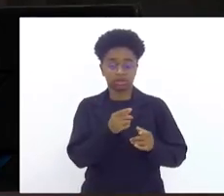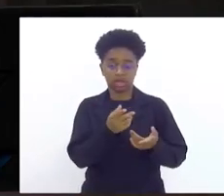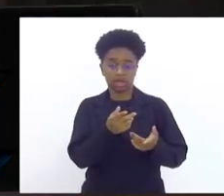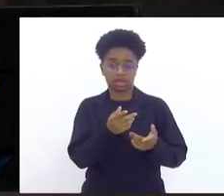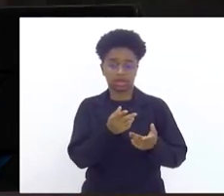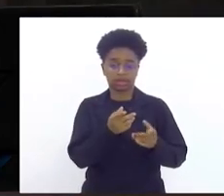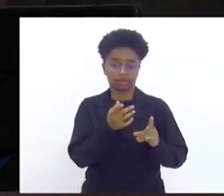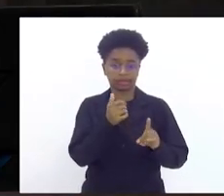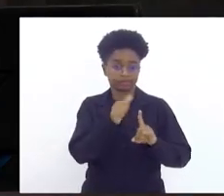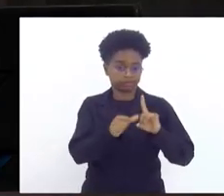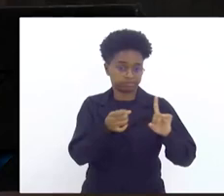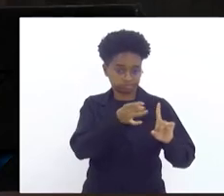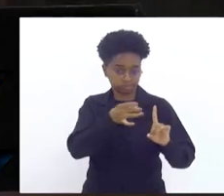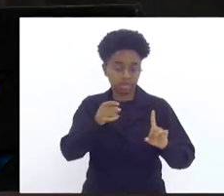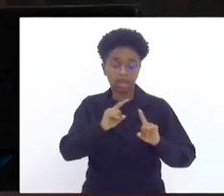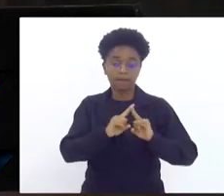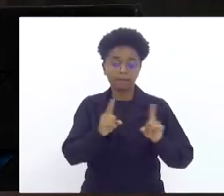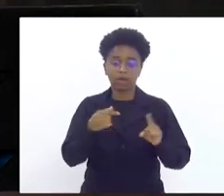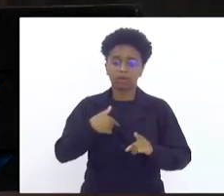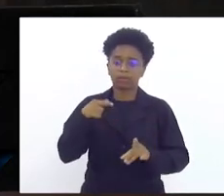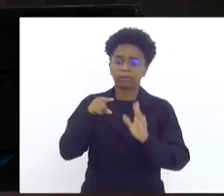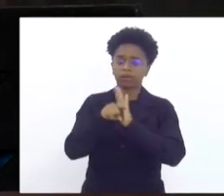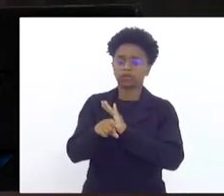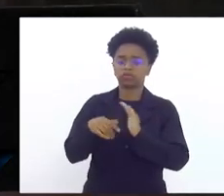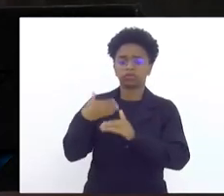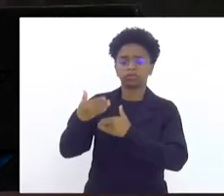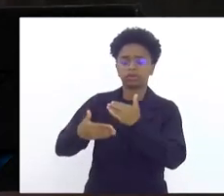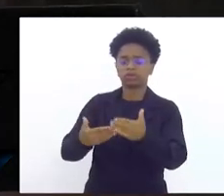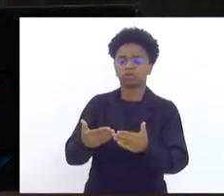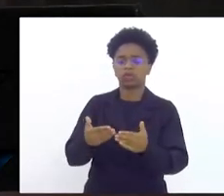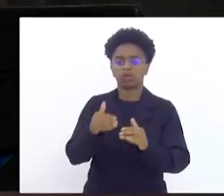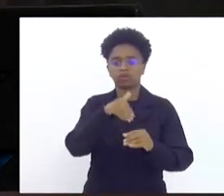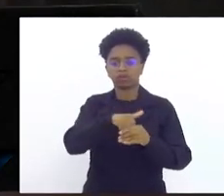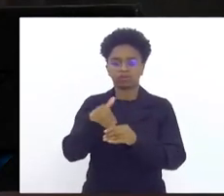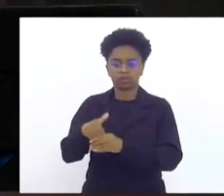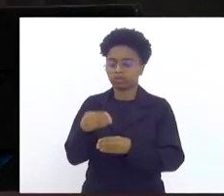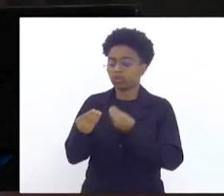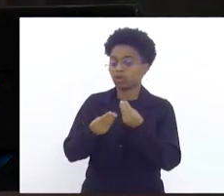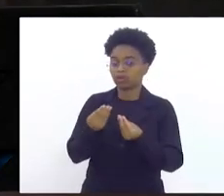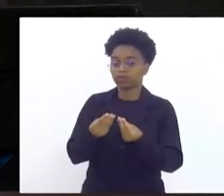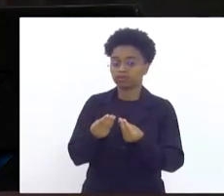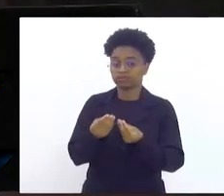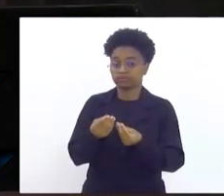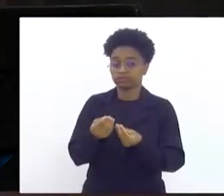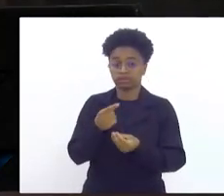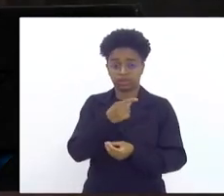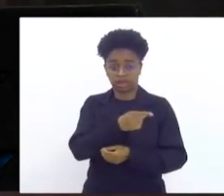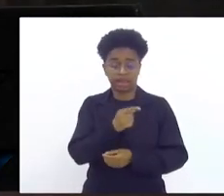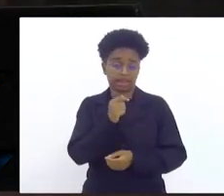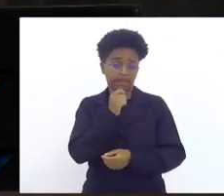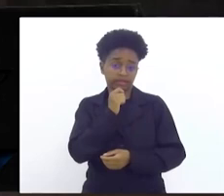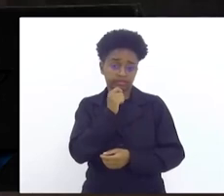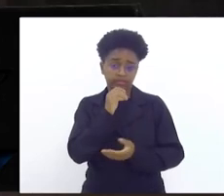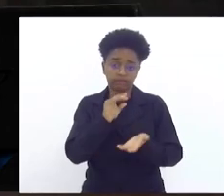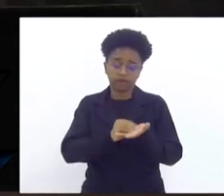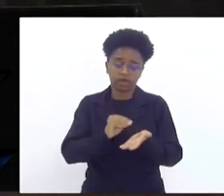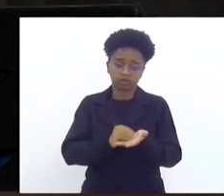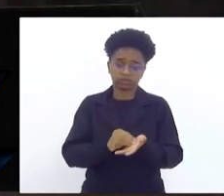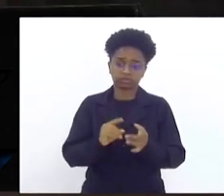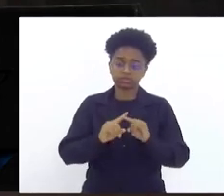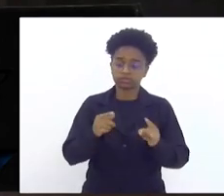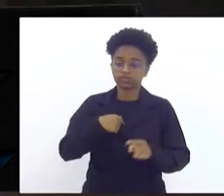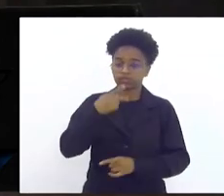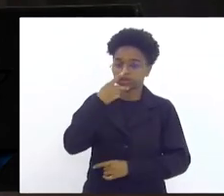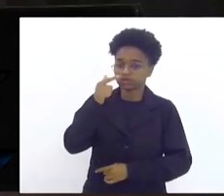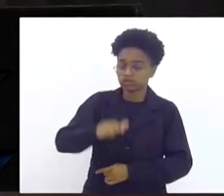E aí eu pergunto no processo eleitoral vejo que no processo eleitoral que se a vizinha mas ainda falta tenho repetido não